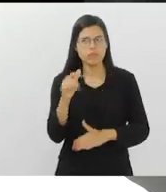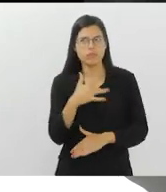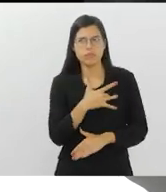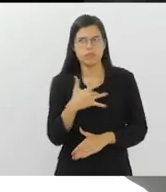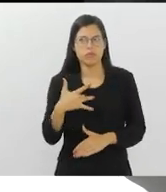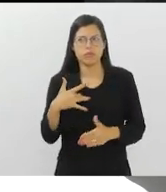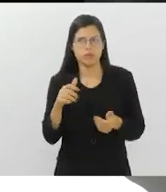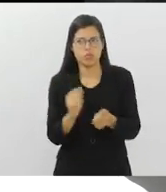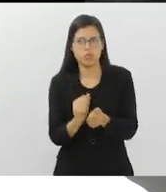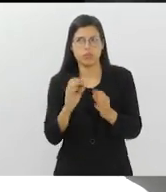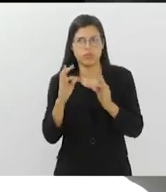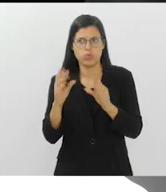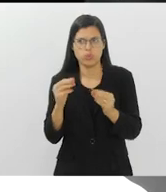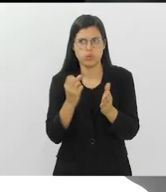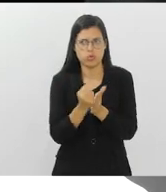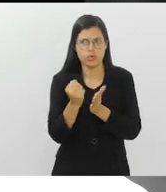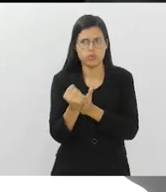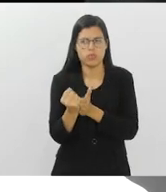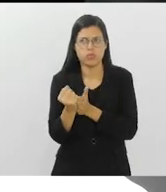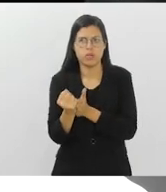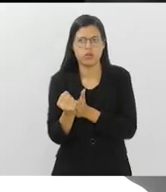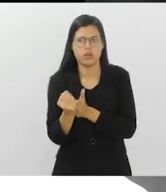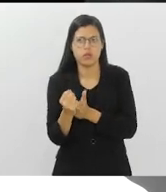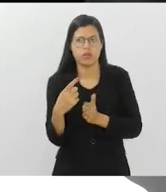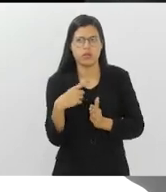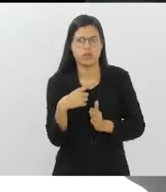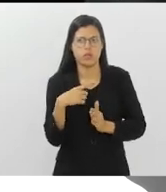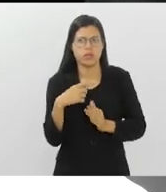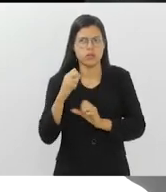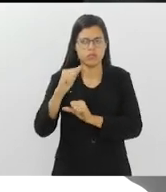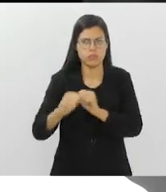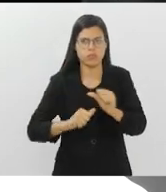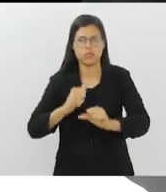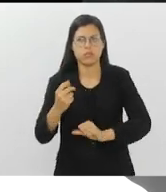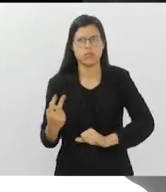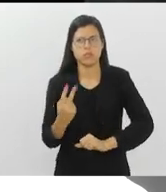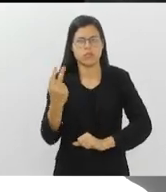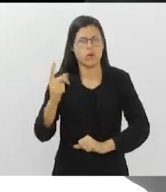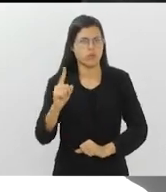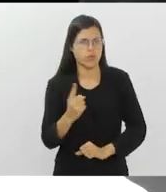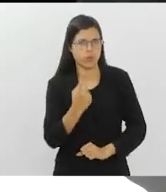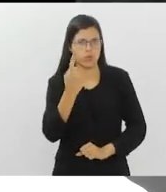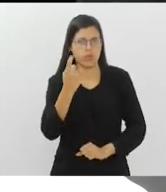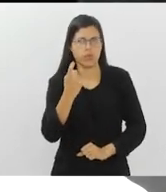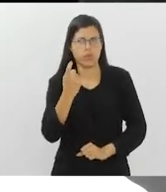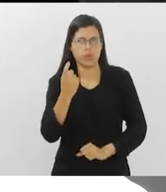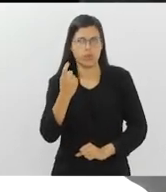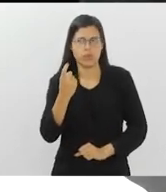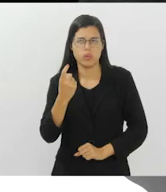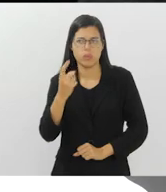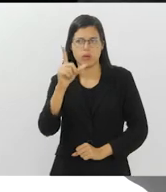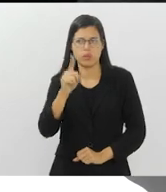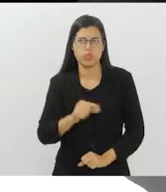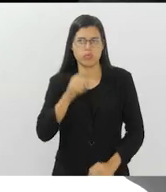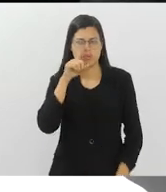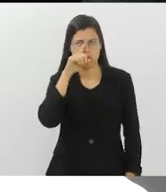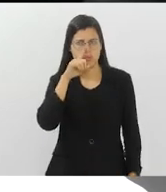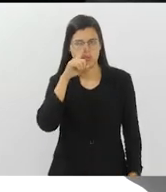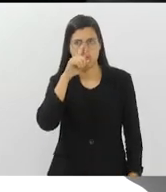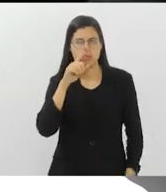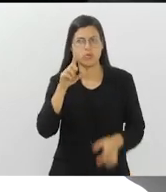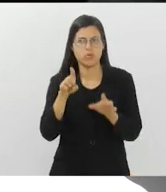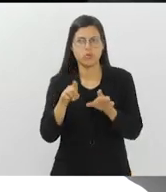contratos num único contrato, estabelece um reajuste único, exatamente para fazer com que haja a diluição do risco entre um número maior